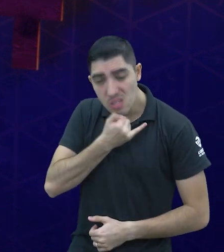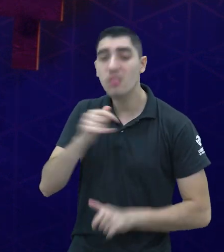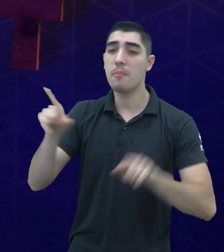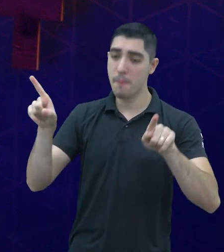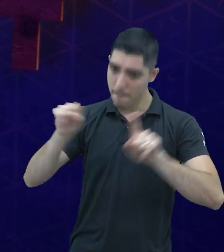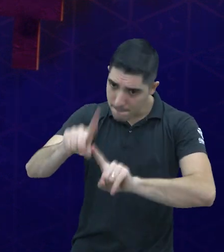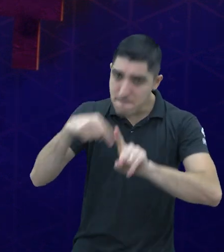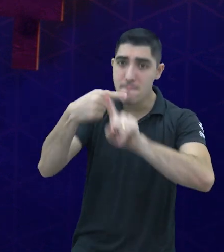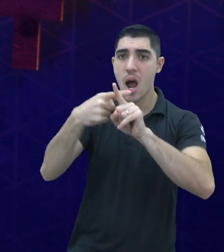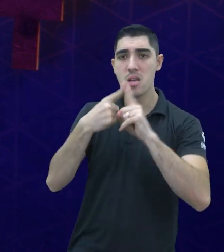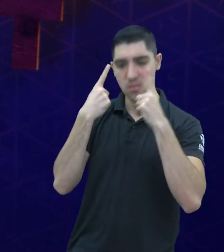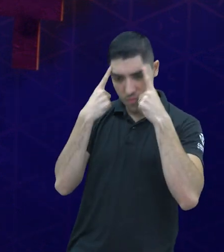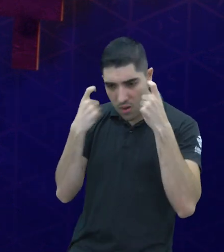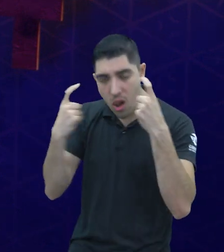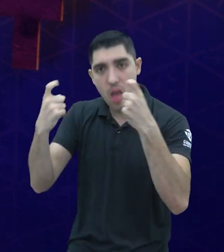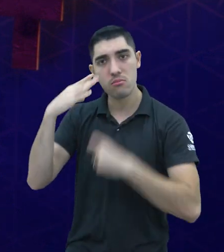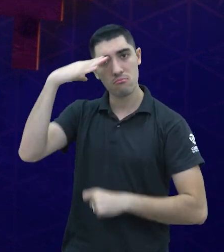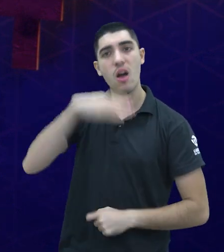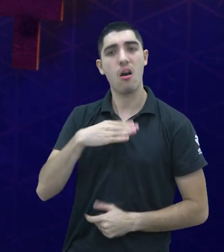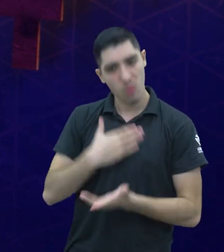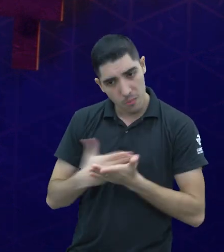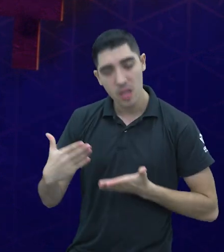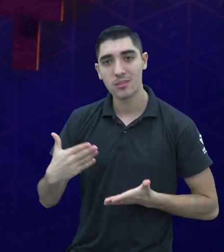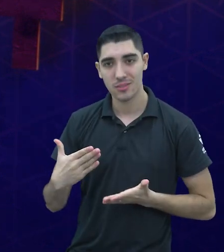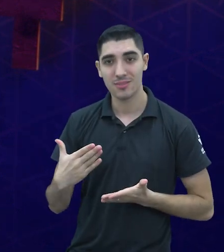triste e ser mais violento. Por isso que